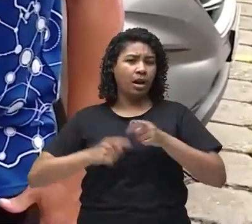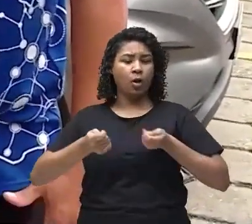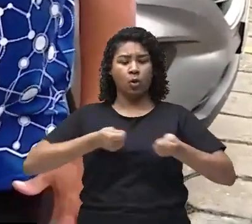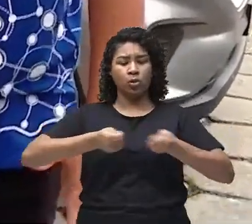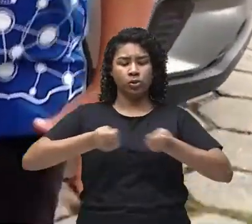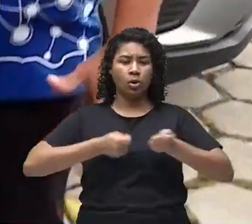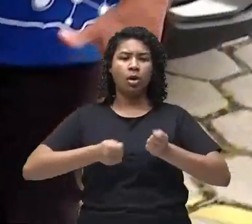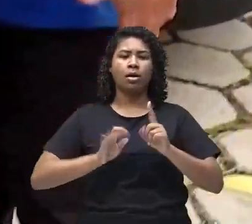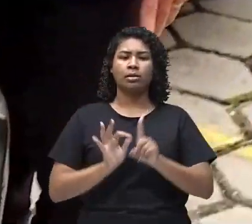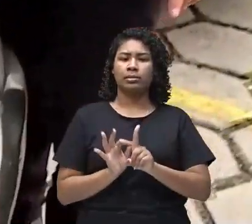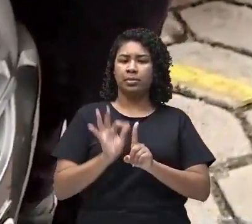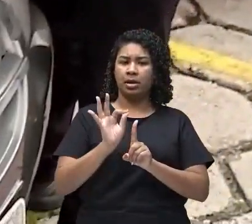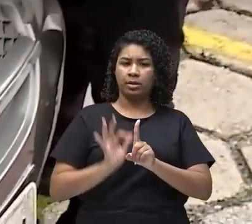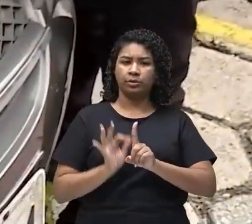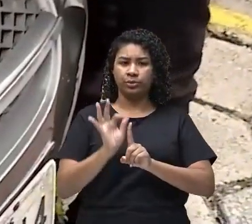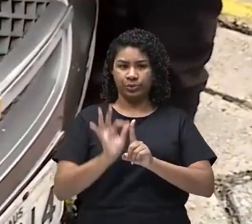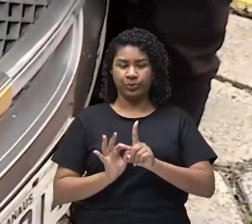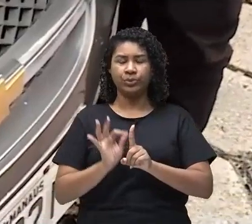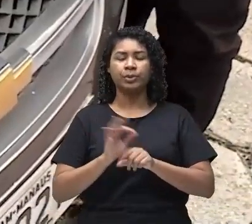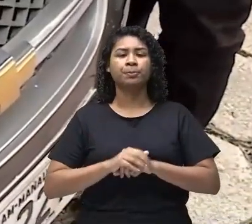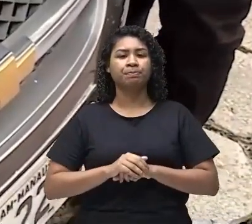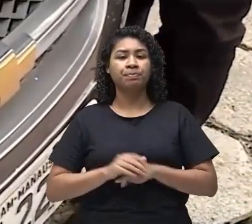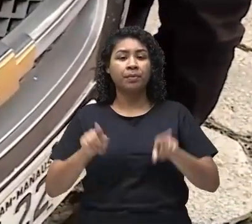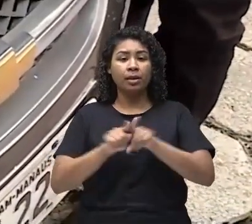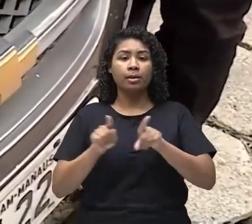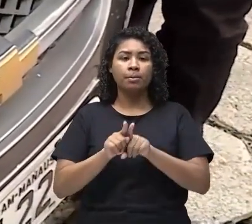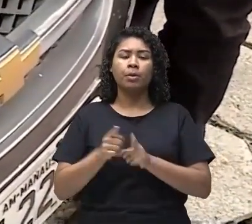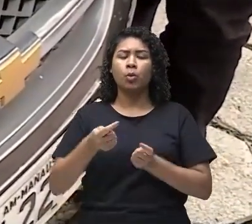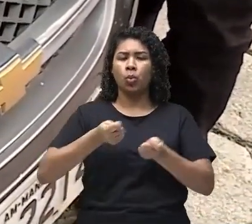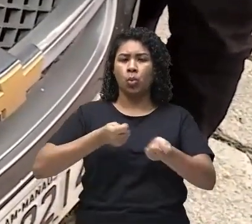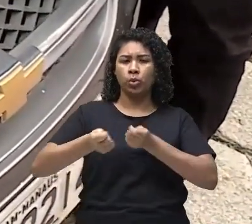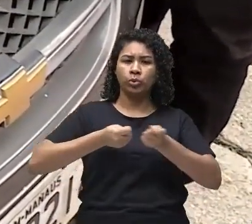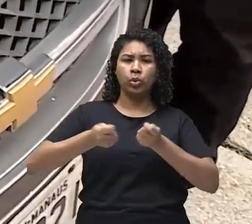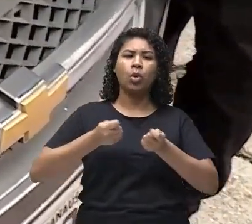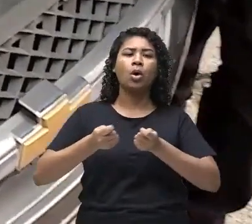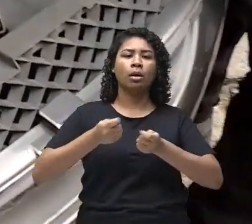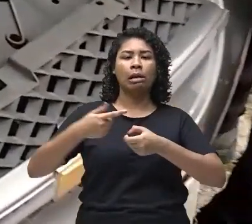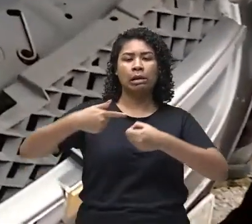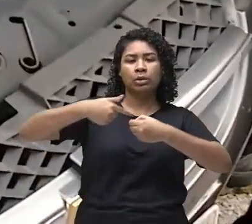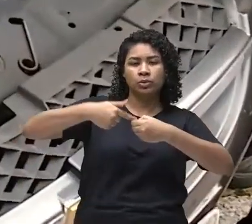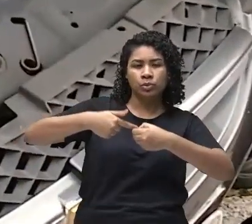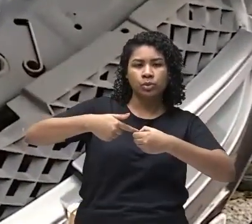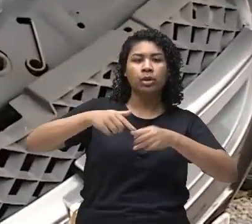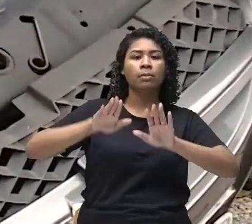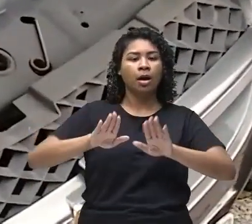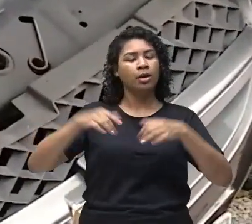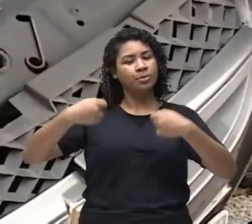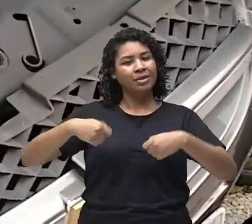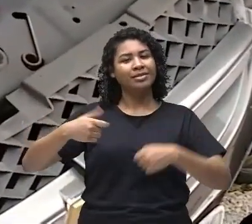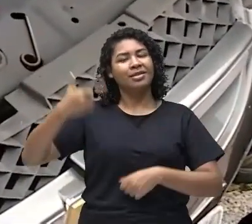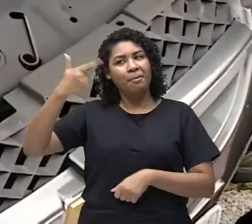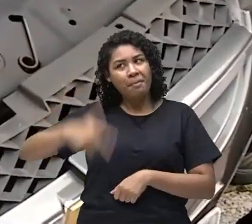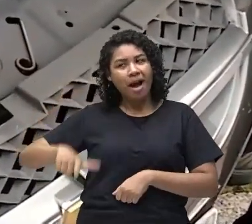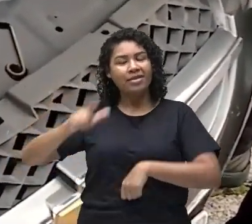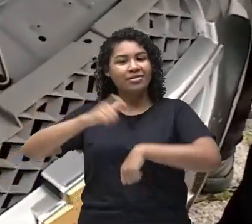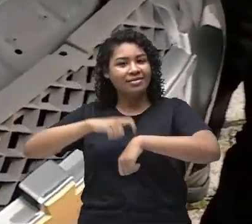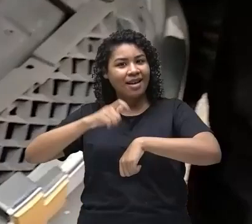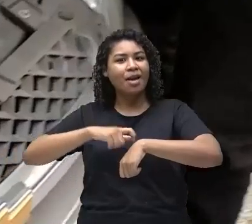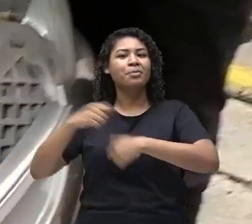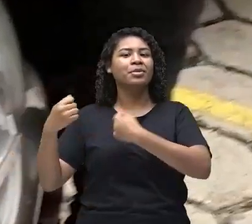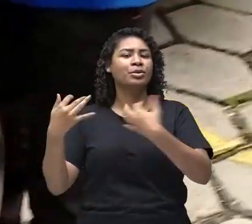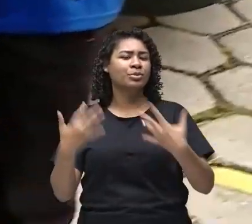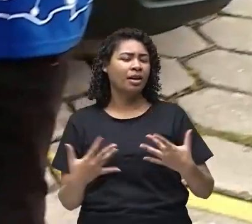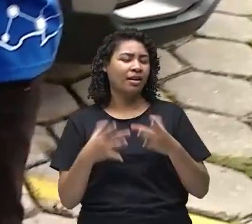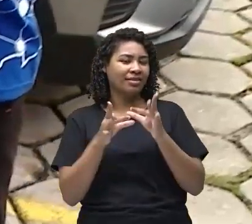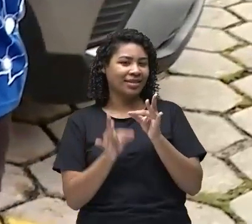temperatura né que regulam quantidade de combustível mas a gente precisaria de muito mais tempo para explicar